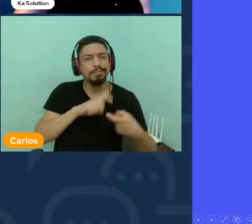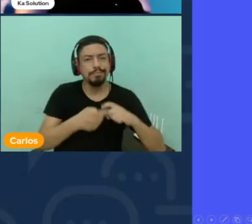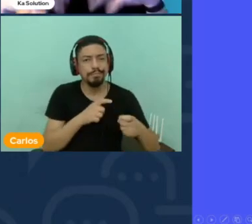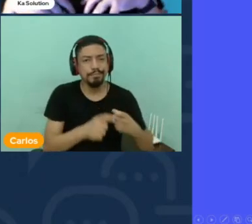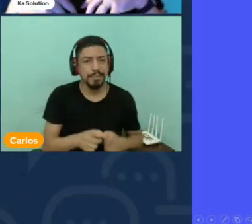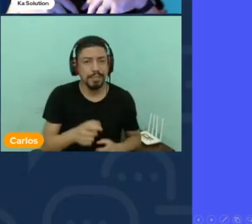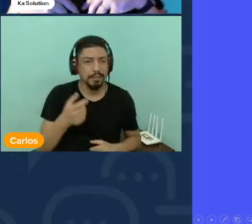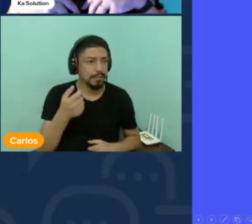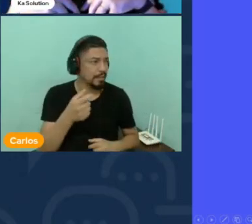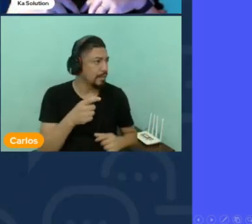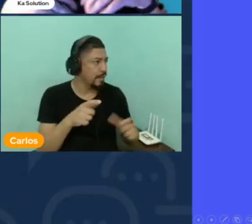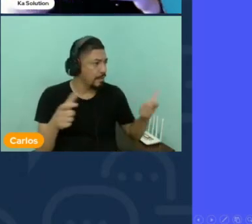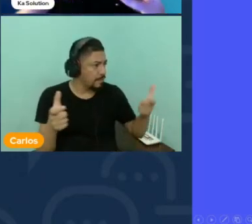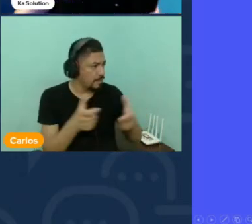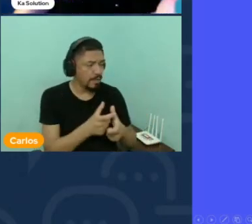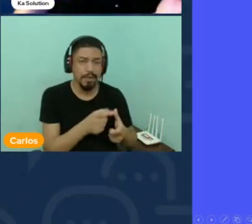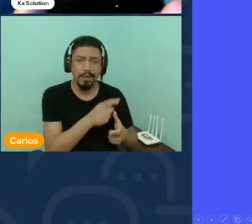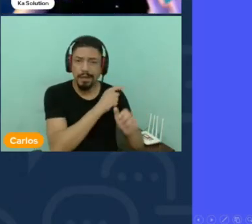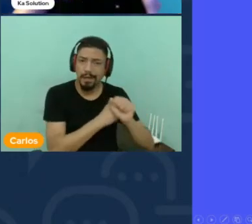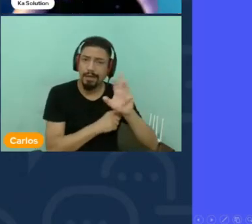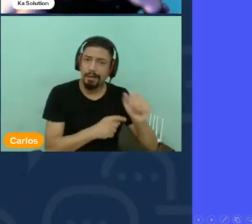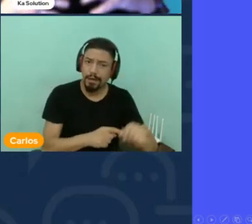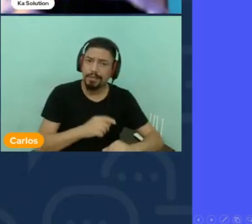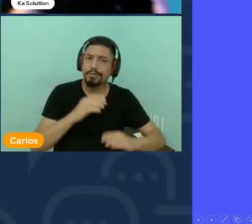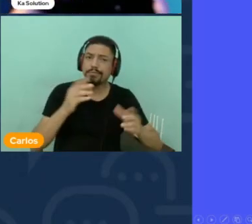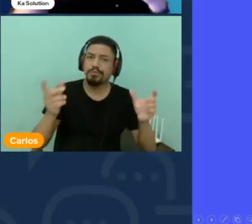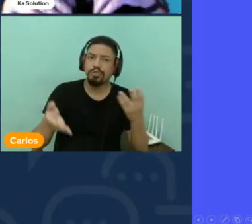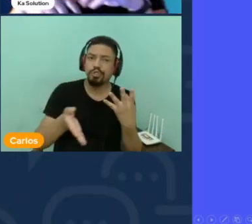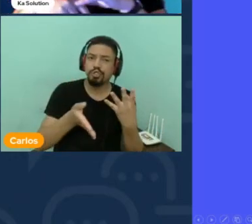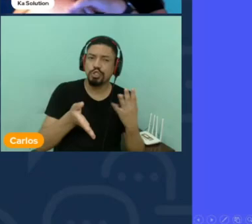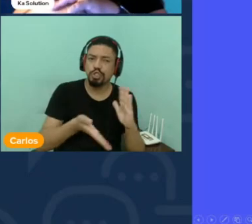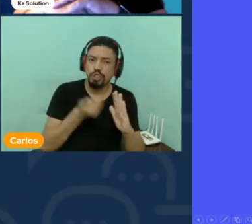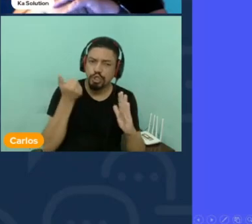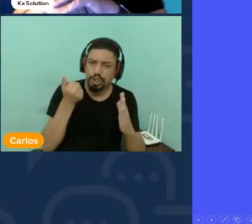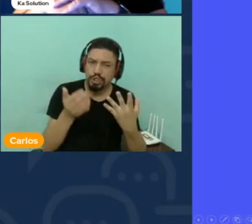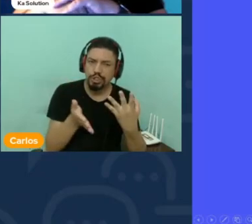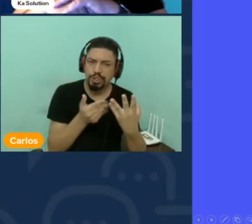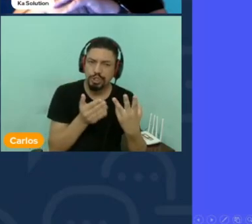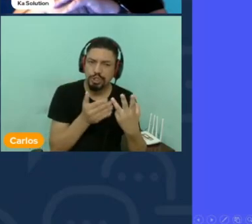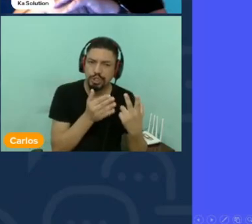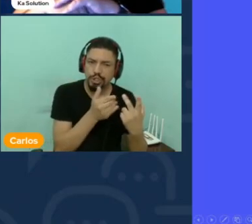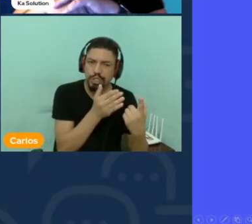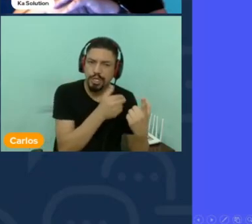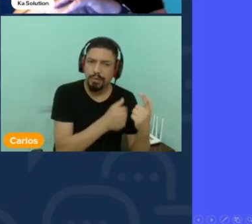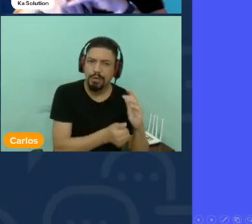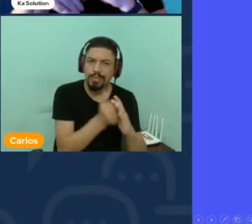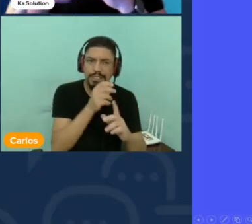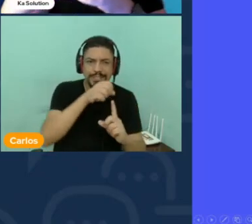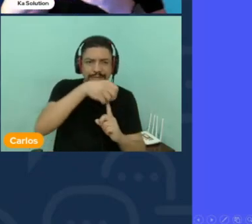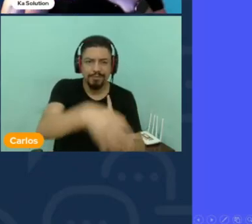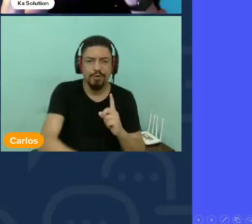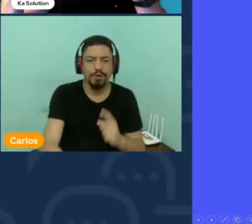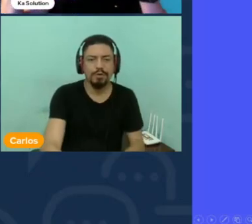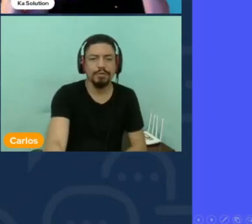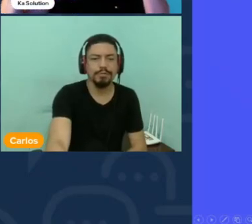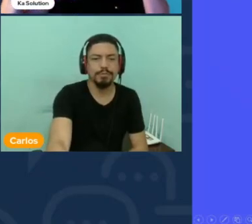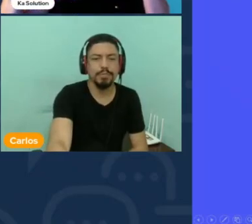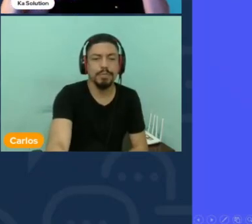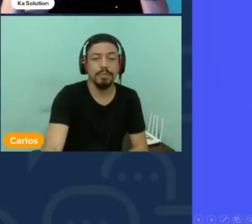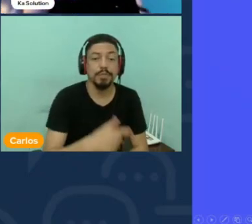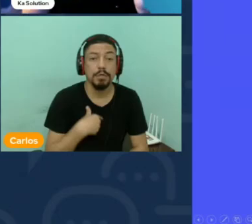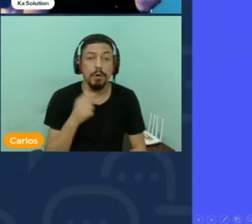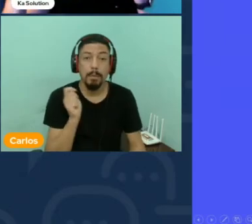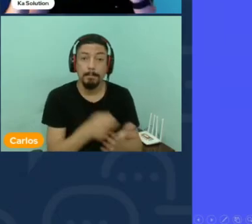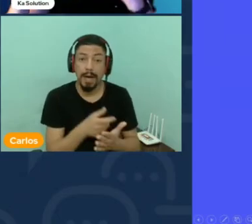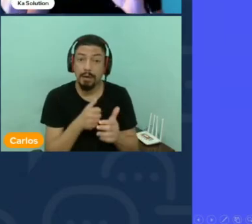preciso de menos servidores, a AWS tira, reduz a quantidade. E eu pago conforme